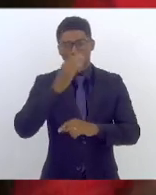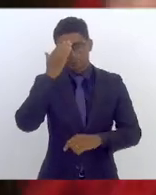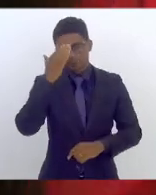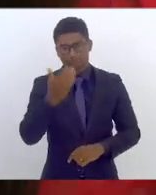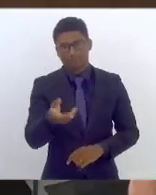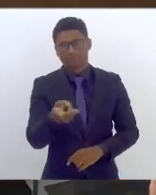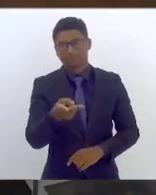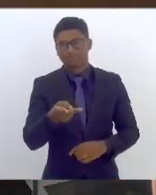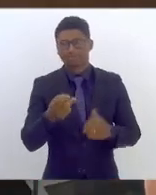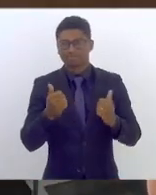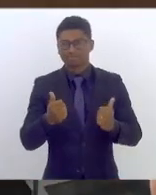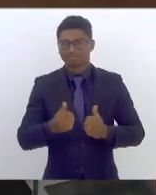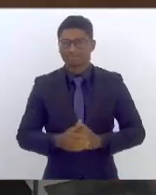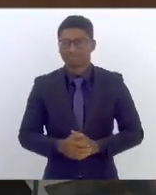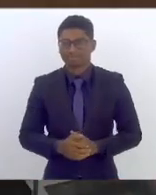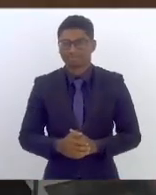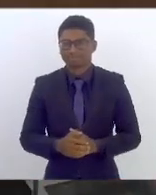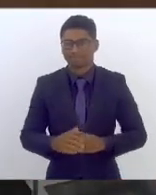a vocês